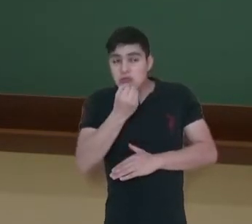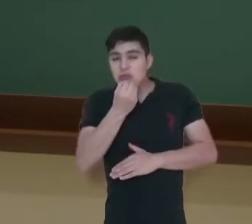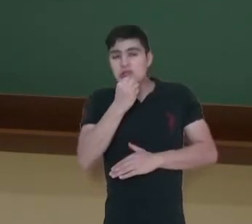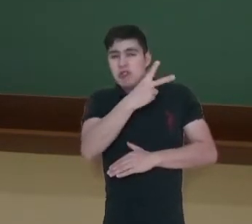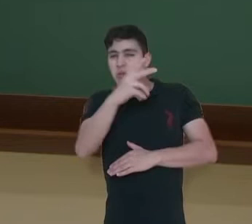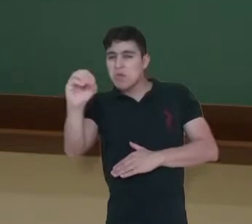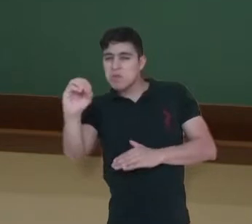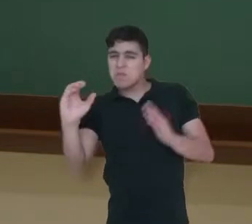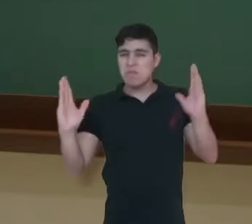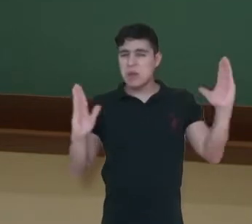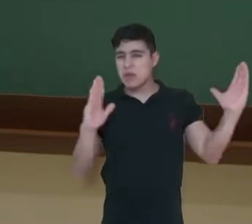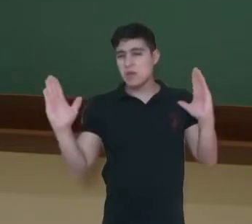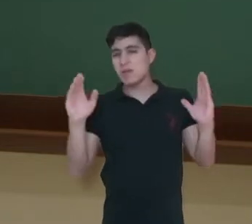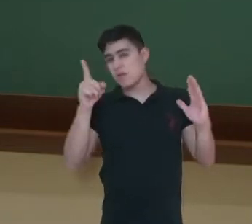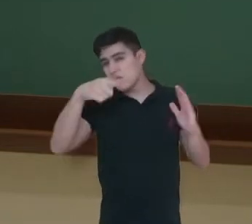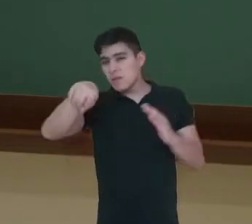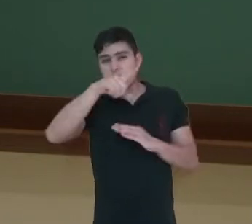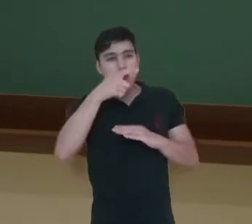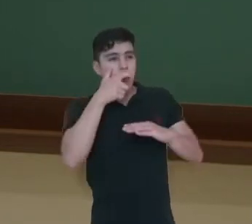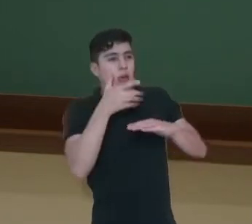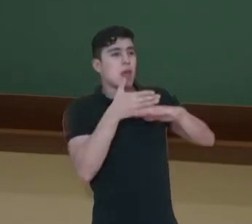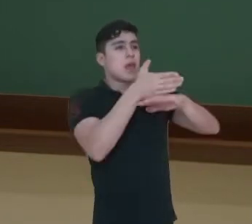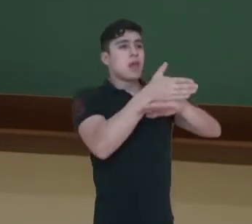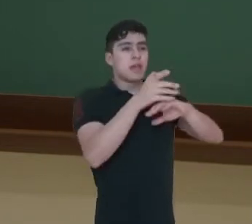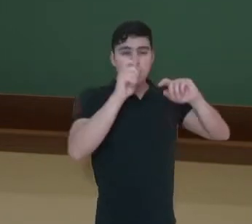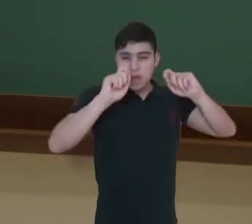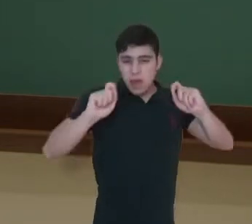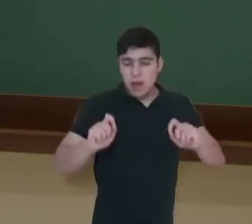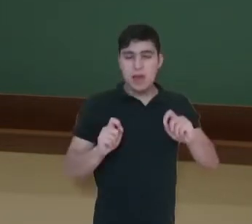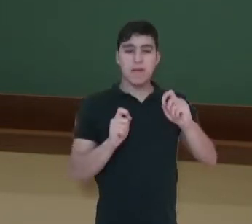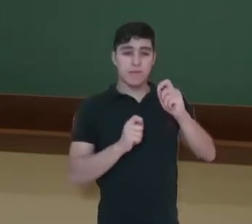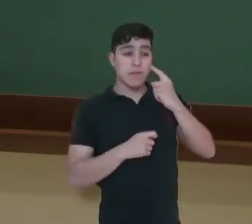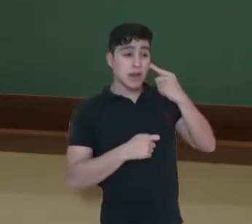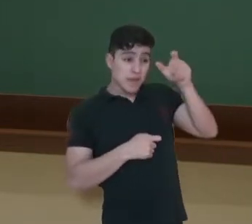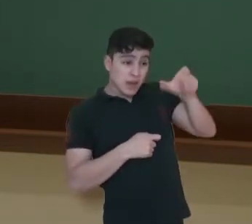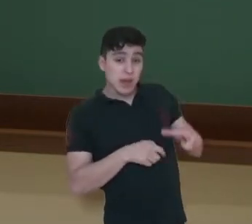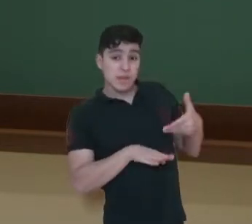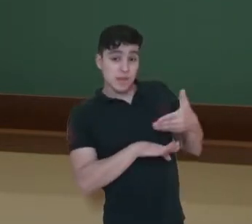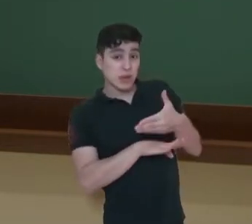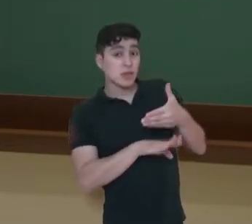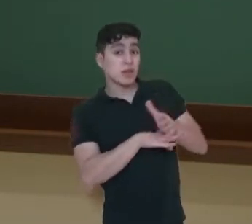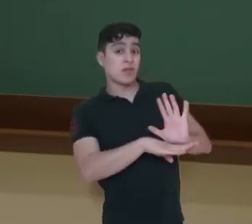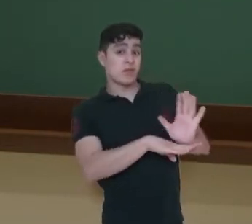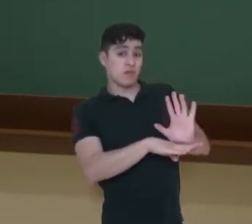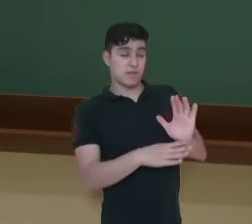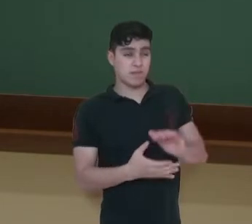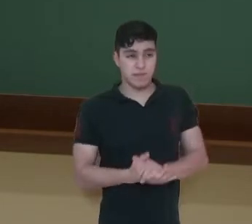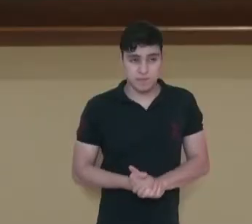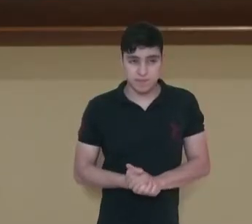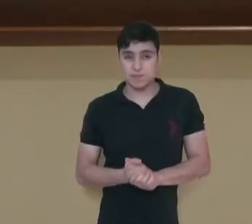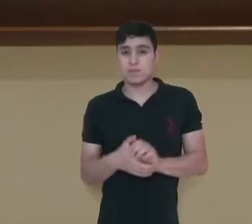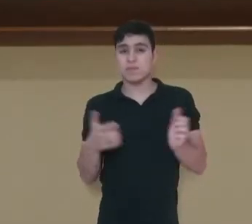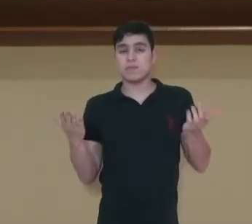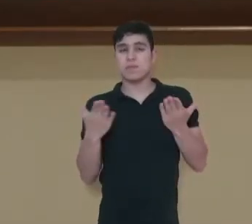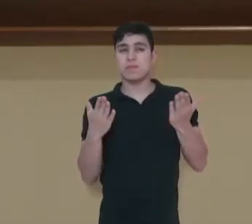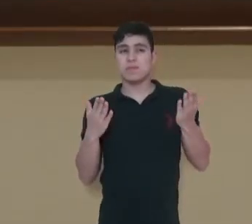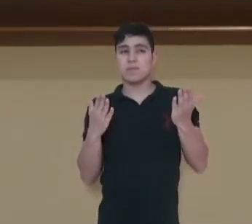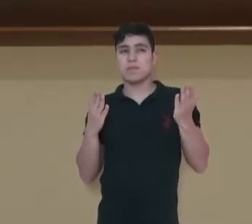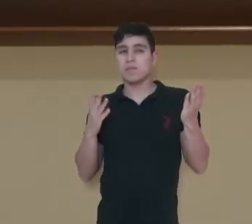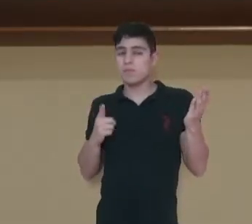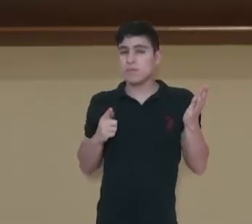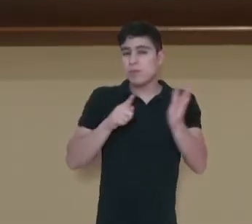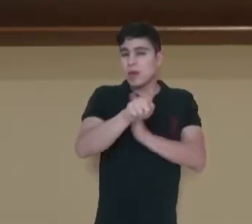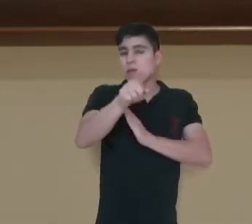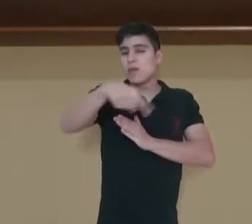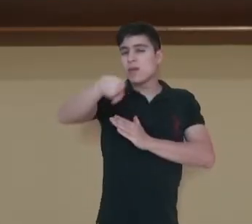me lembro, não me recordo, tiverem a chance, assistam e vejam a participação dele. Então vamos fazer, pessoal, duas perguntinhas rapidinho, só para a